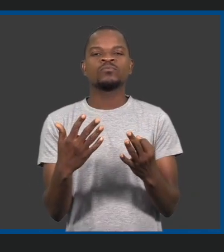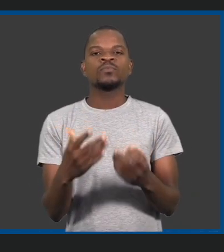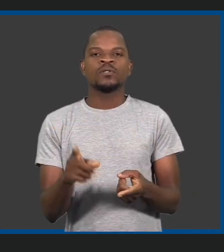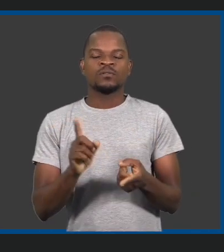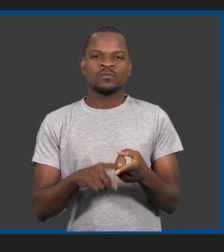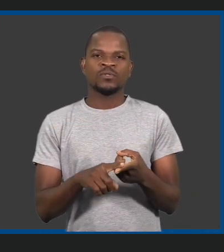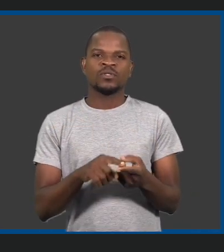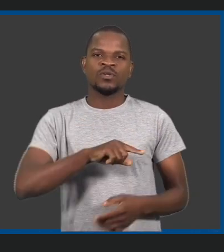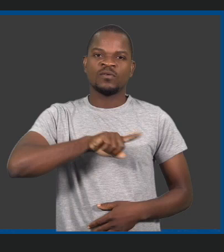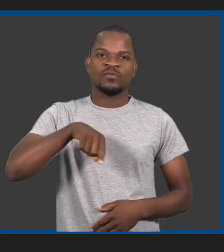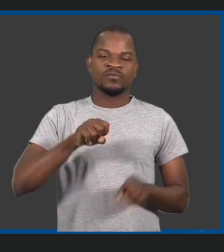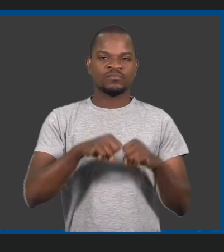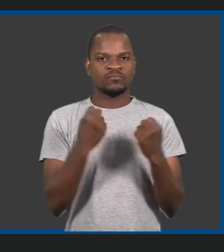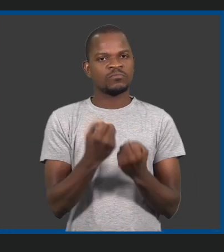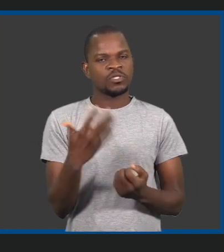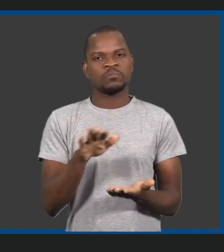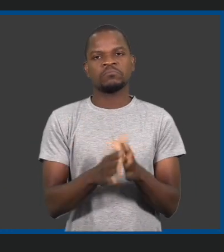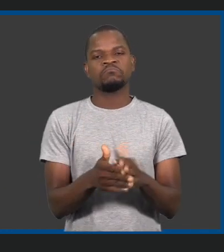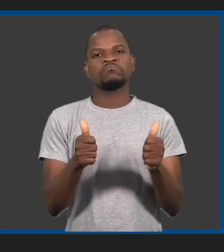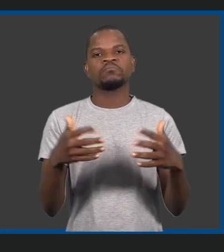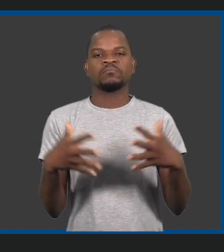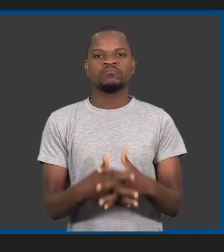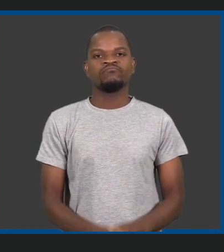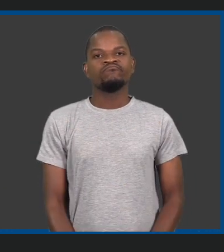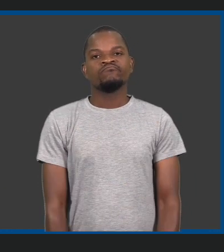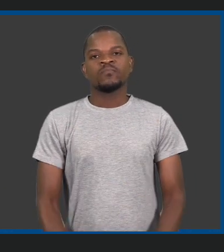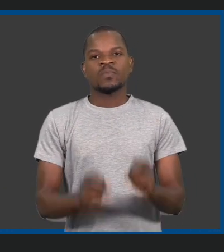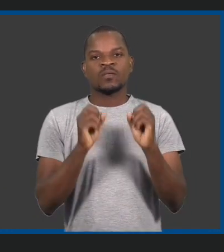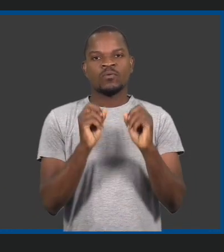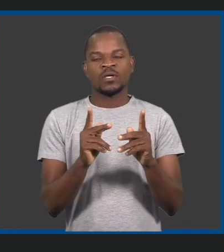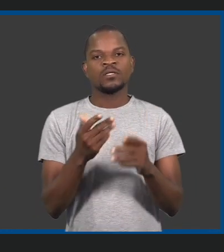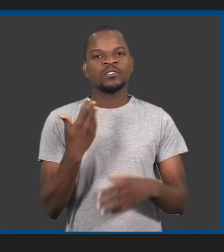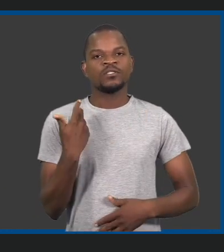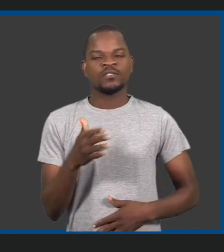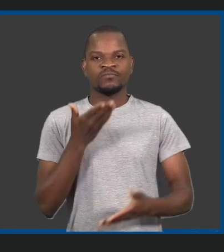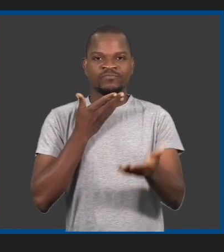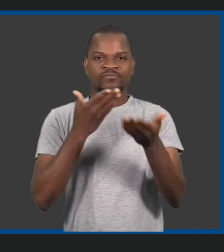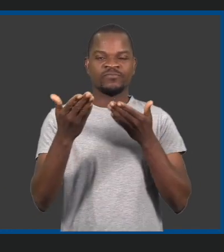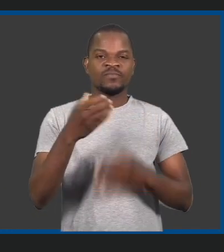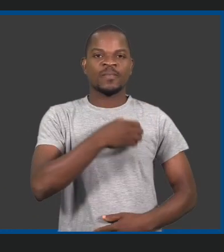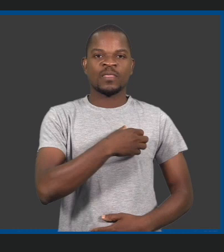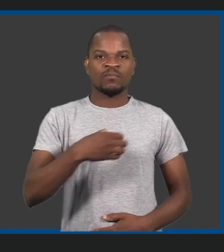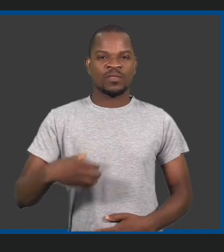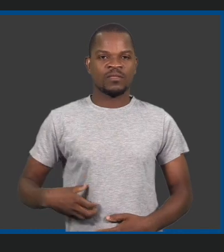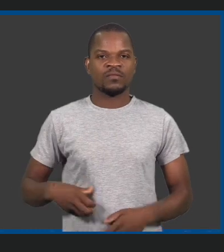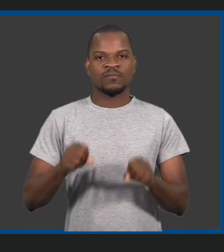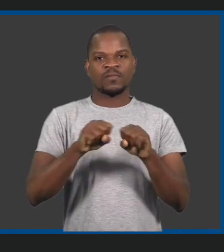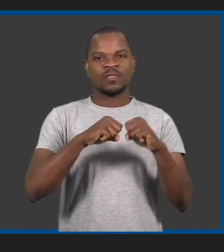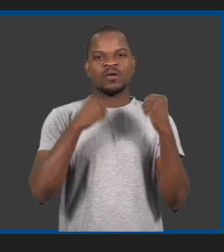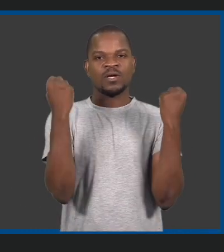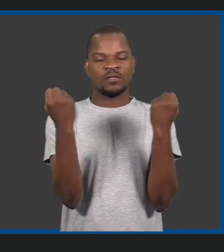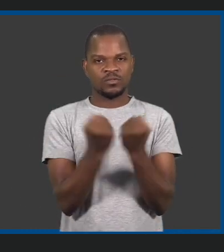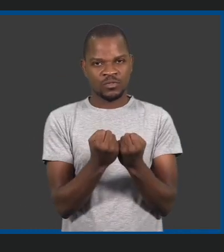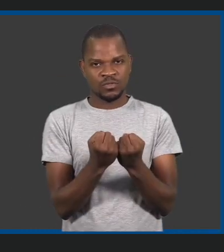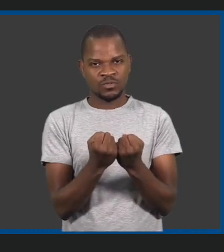nós, como fundação, estamos prontos. Pois é, foi assim que hoje conversamos com o Dino Foy, que é o presidente